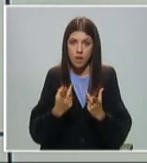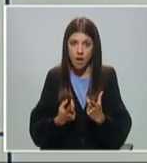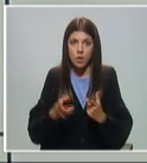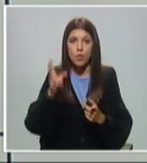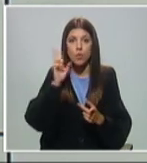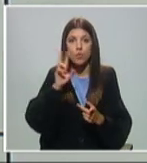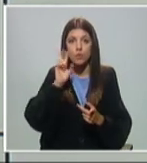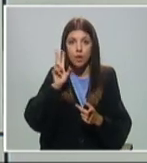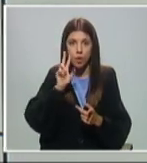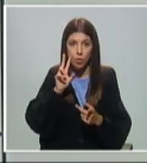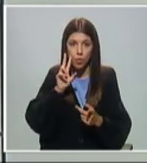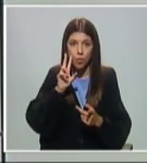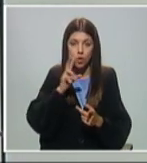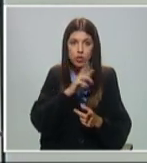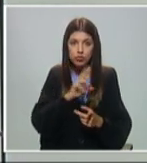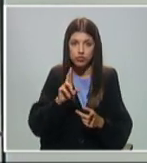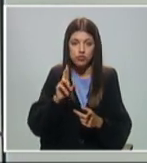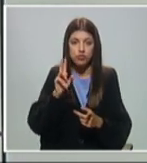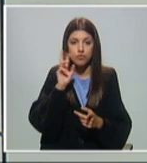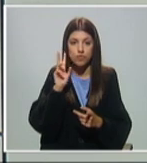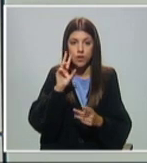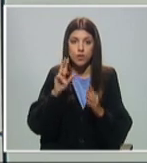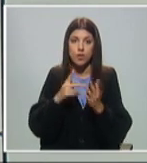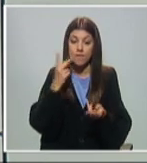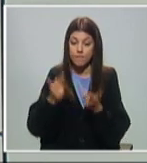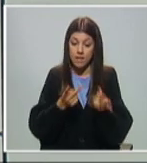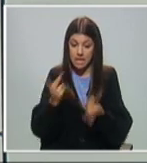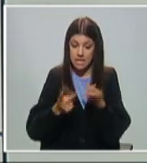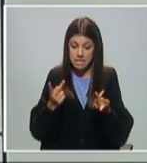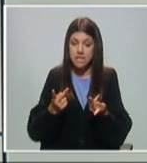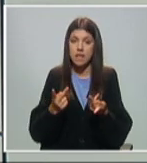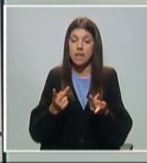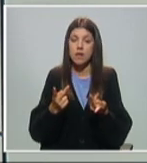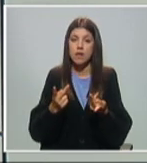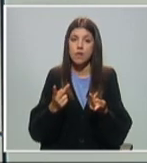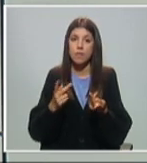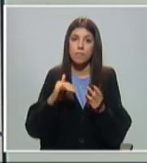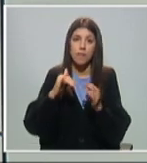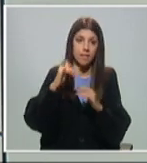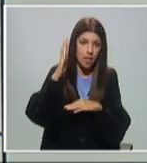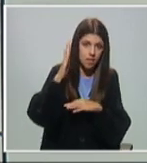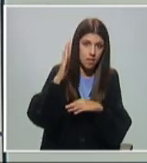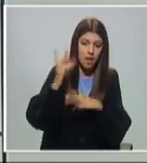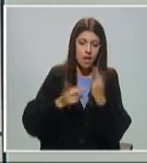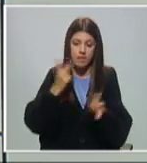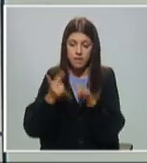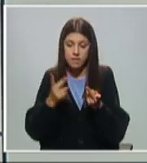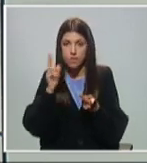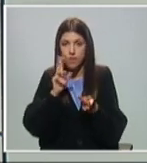mais baixo, ou seja, a nota de avaliação mais alta e a avaliação mais baixa em cada uma